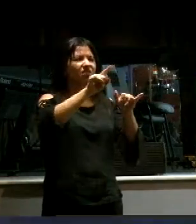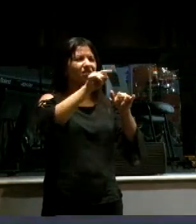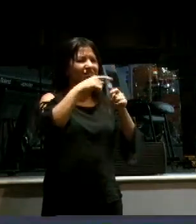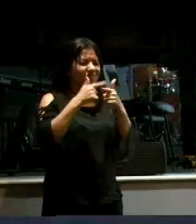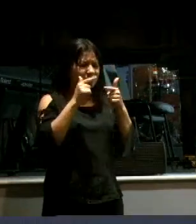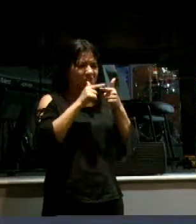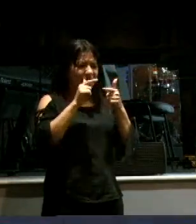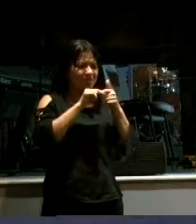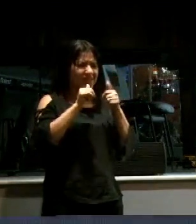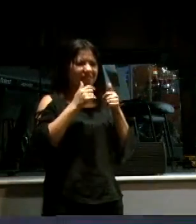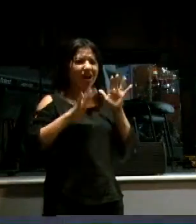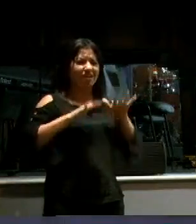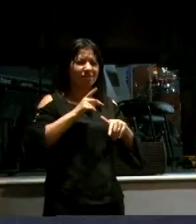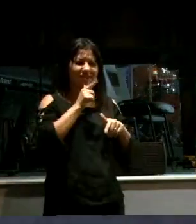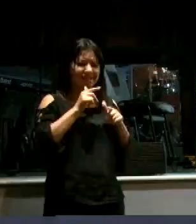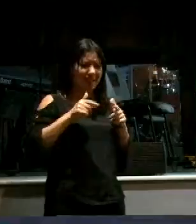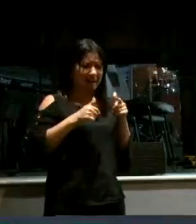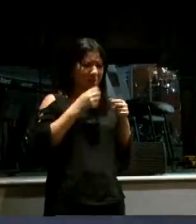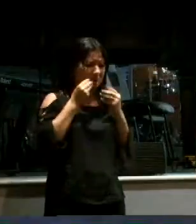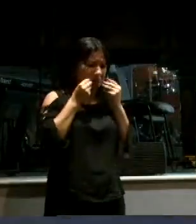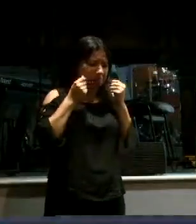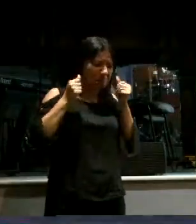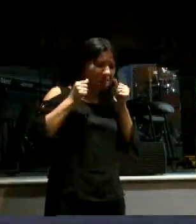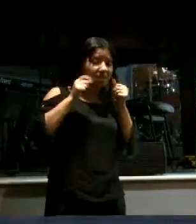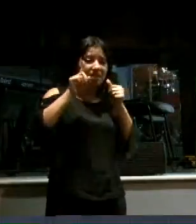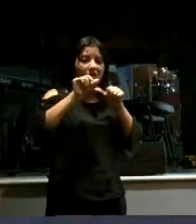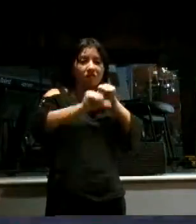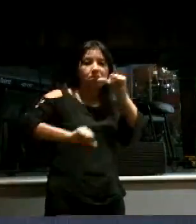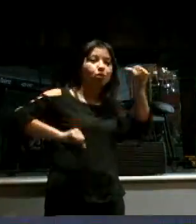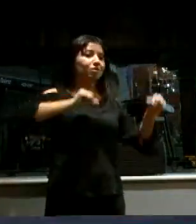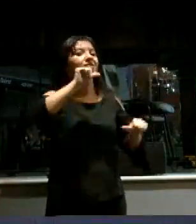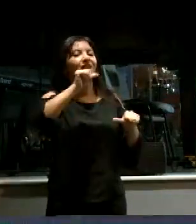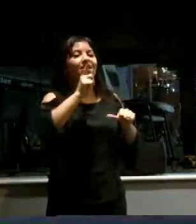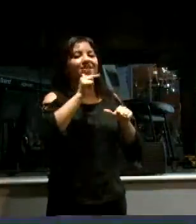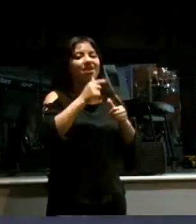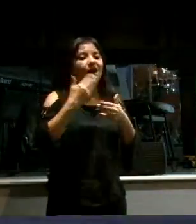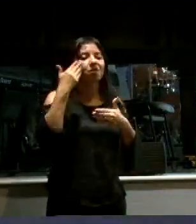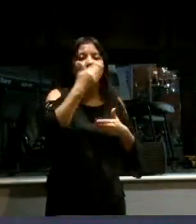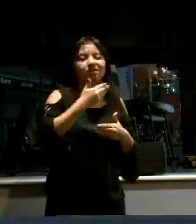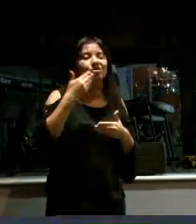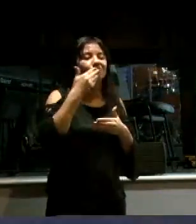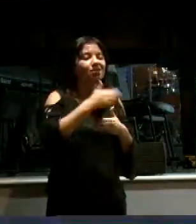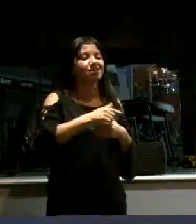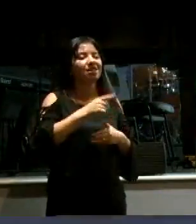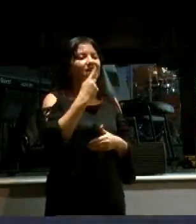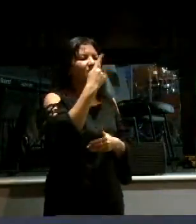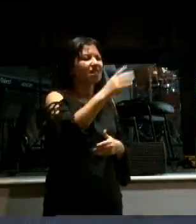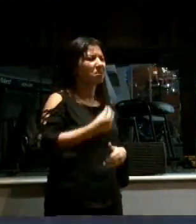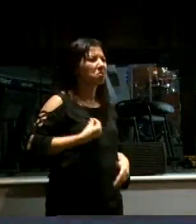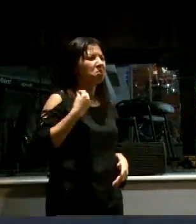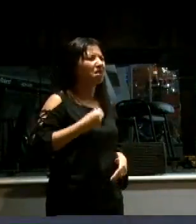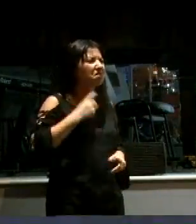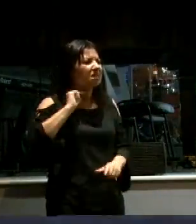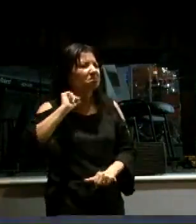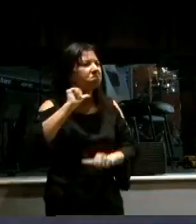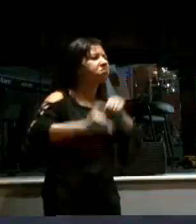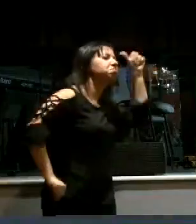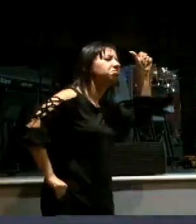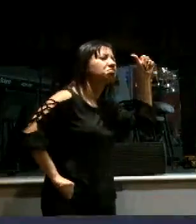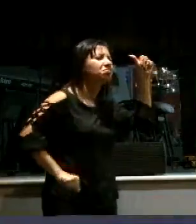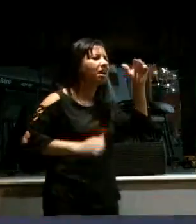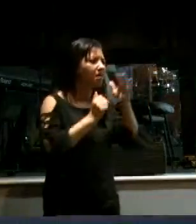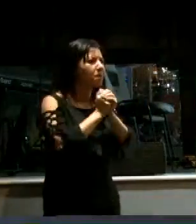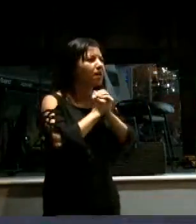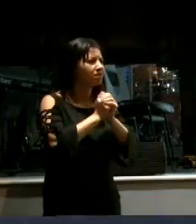transformar aquelas águas amargas em águas doces, e vai dizer: nunca mais haverá esterilidade na tua vida. Amém? E